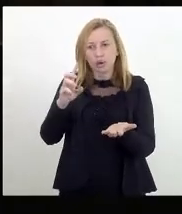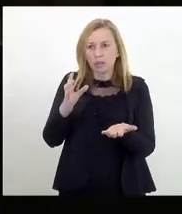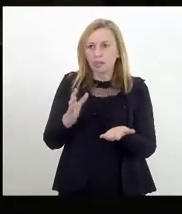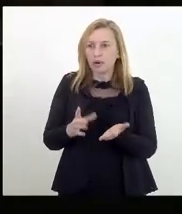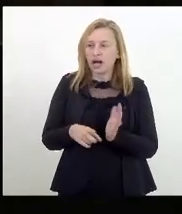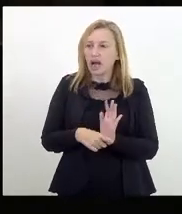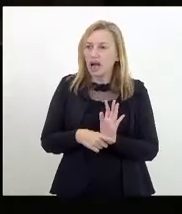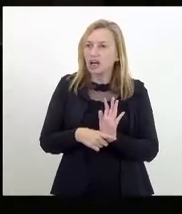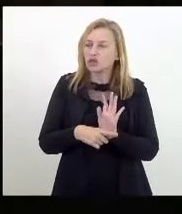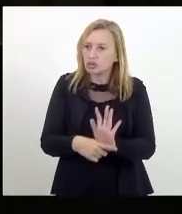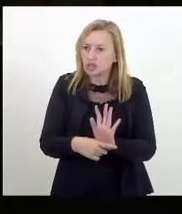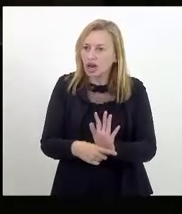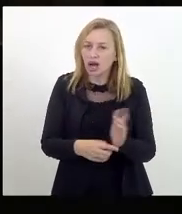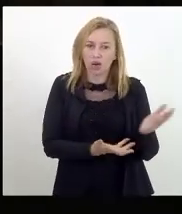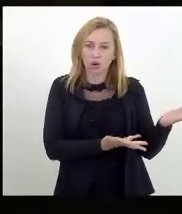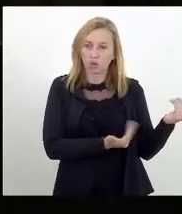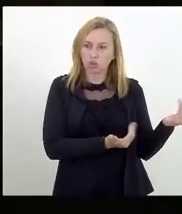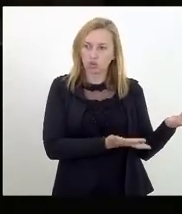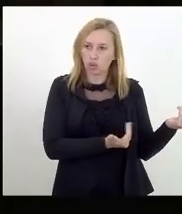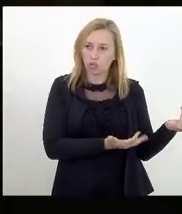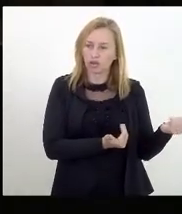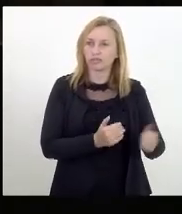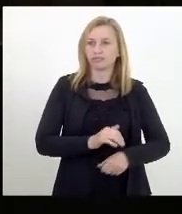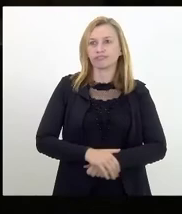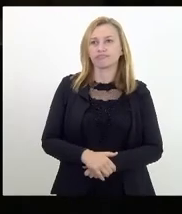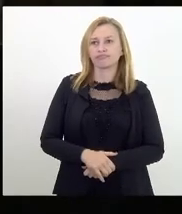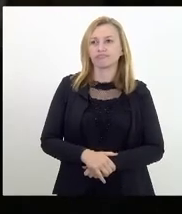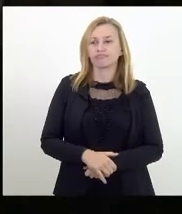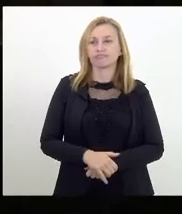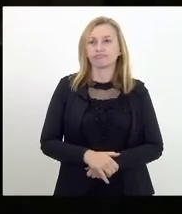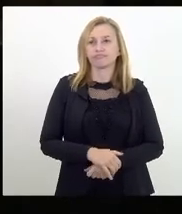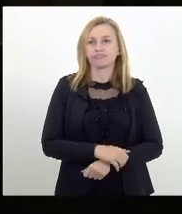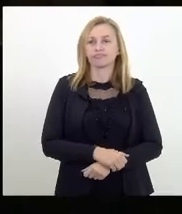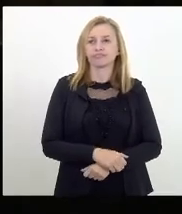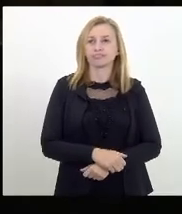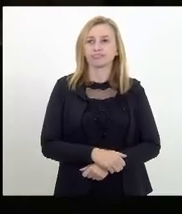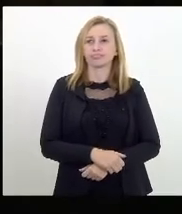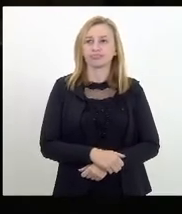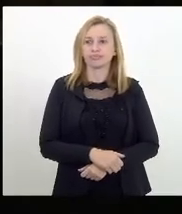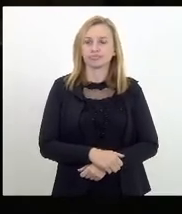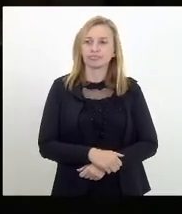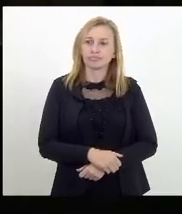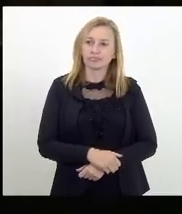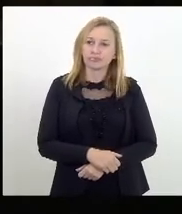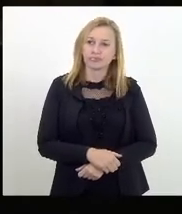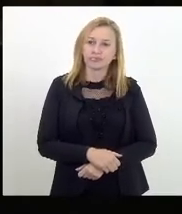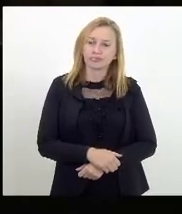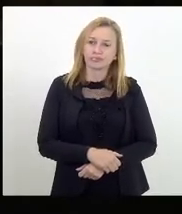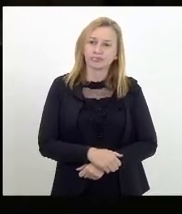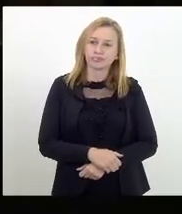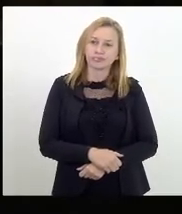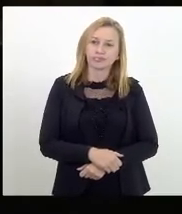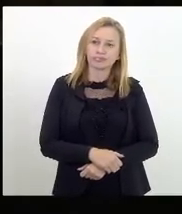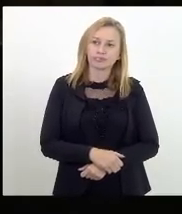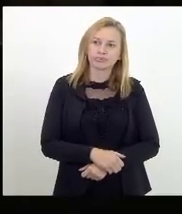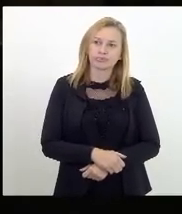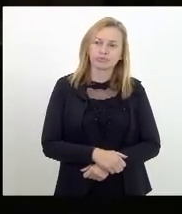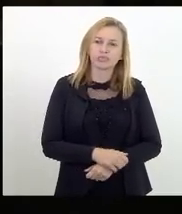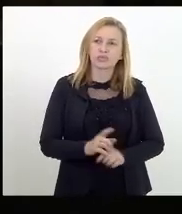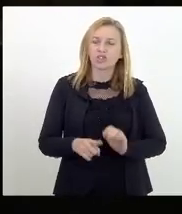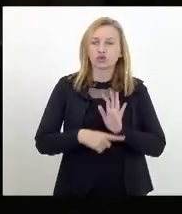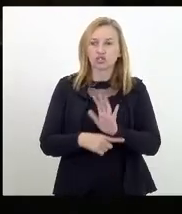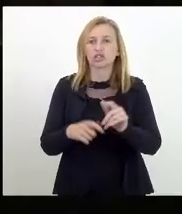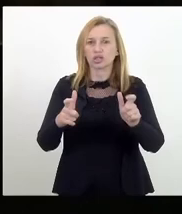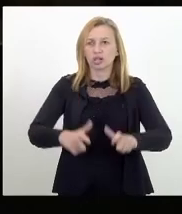a juventude para abrigar a parcela da população daquela região